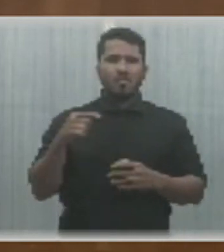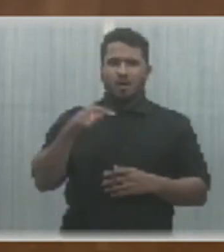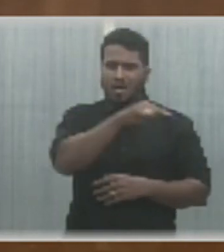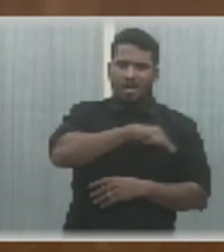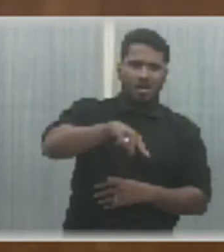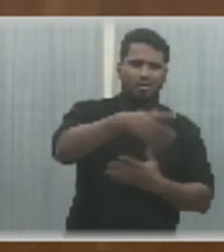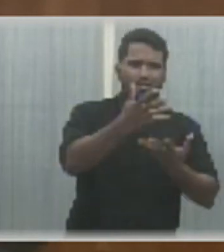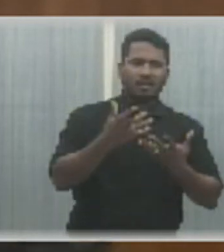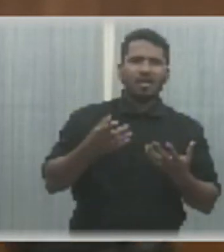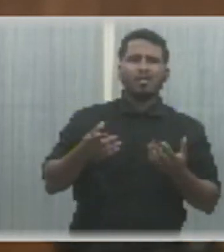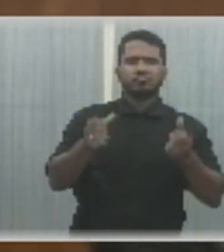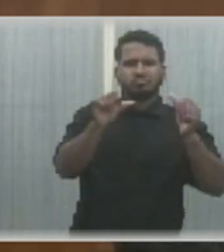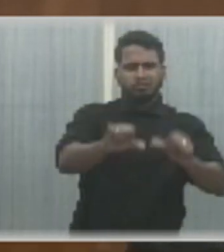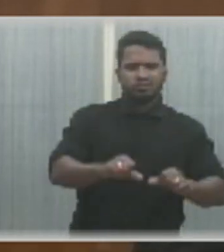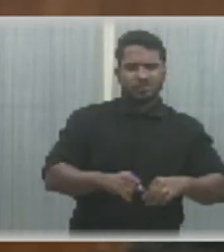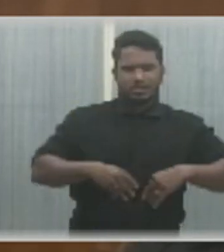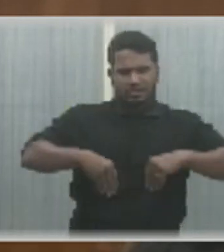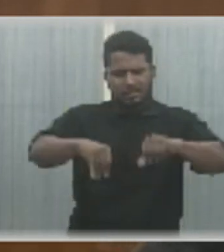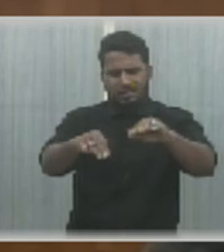da terra e